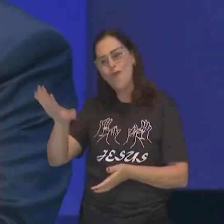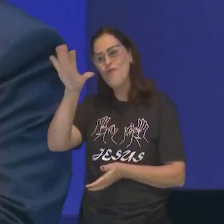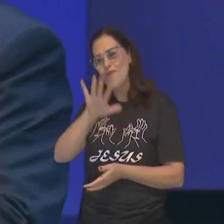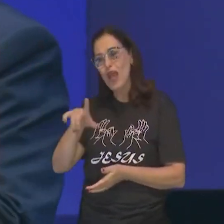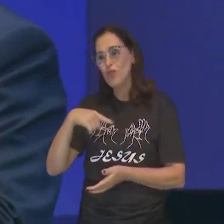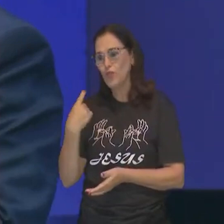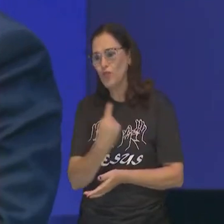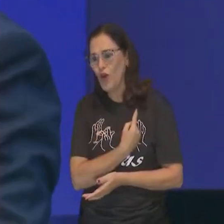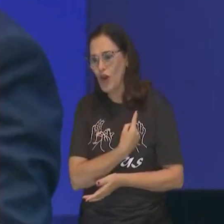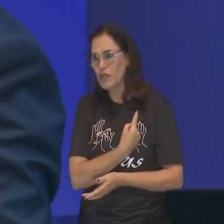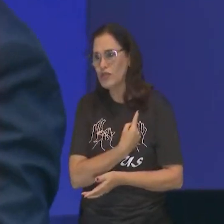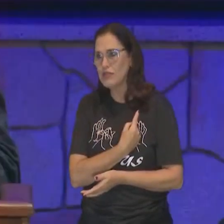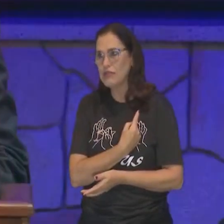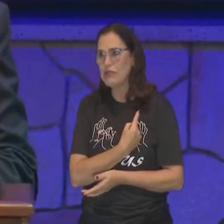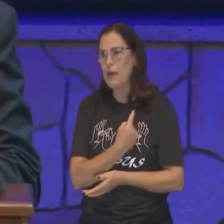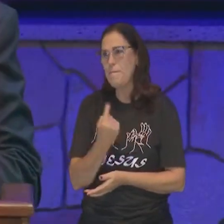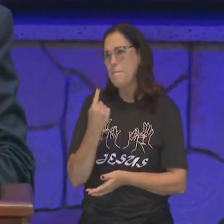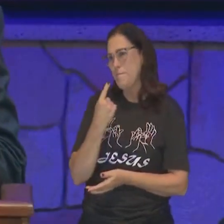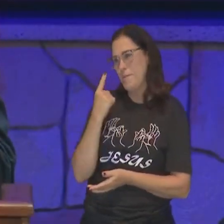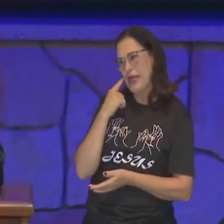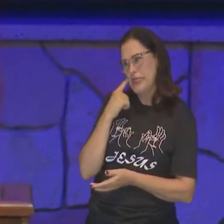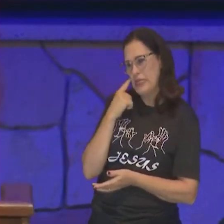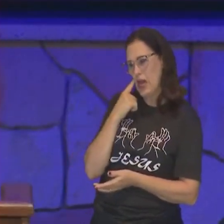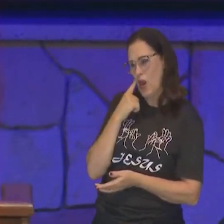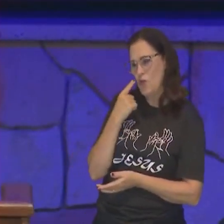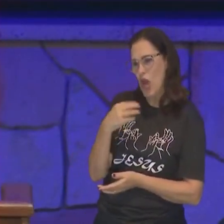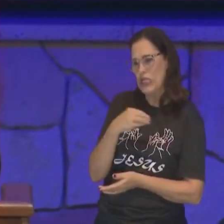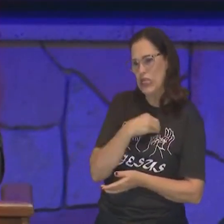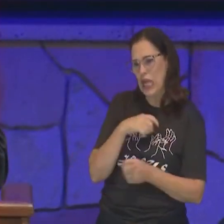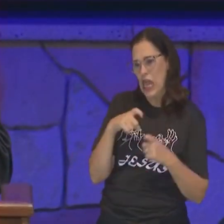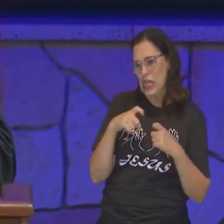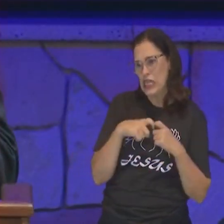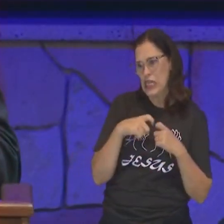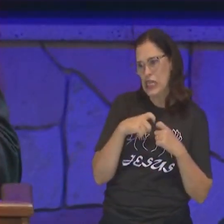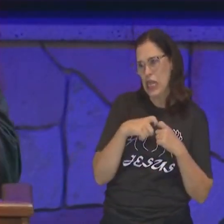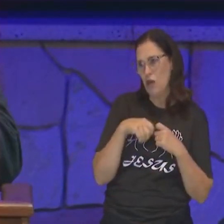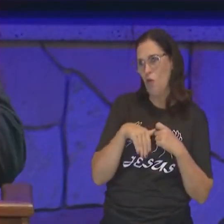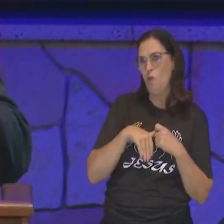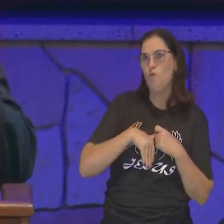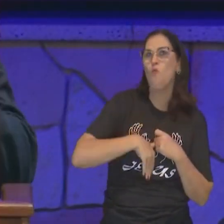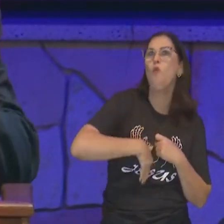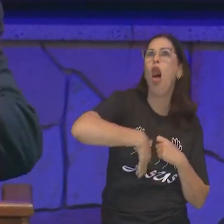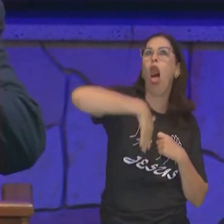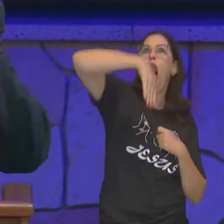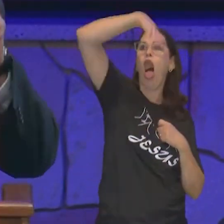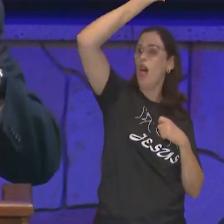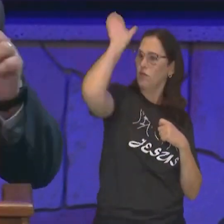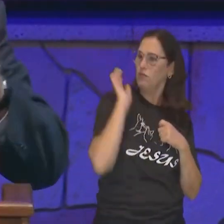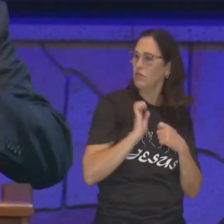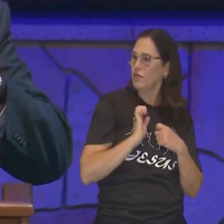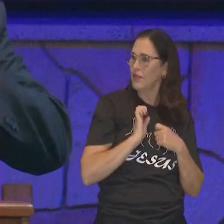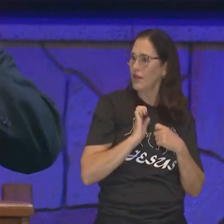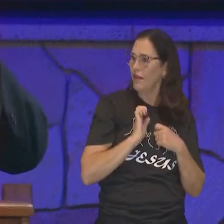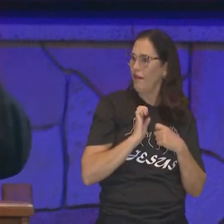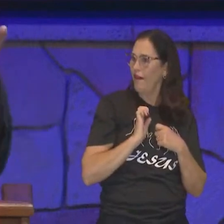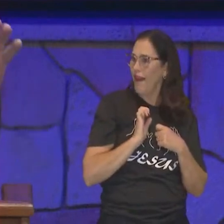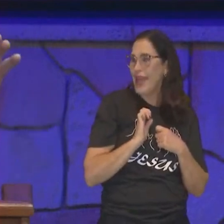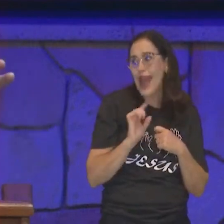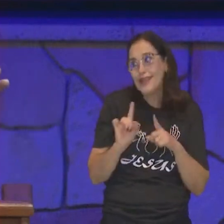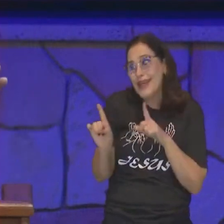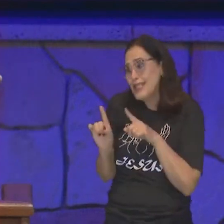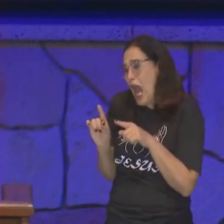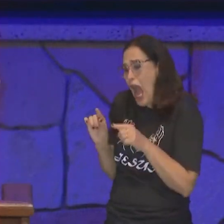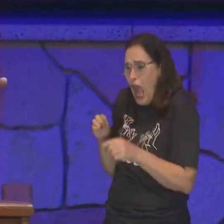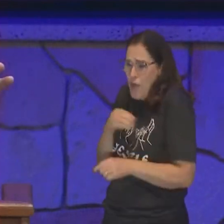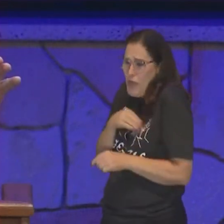nós superestimamos os pecados sexuais e subestimamos aquilo que nós chamamos de pecadinhos